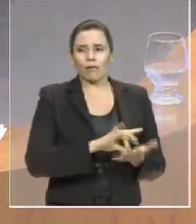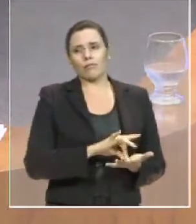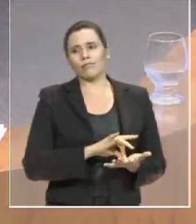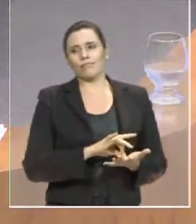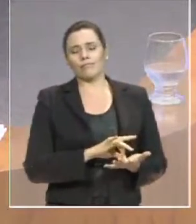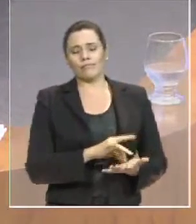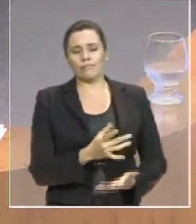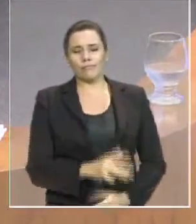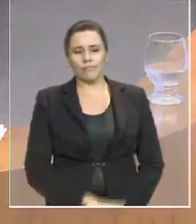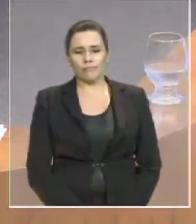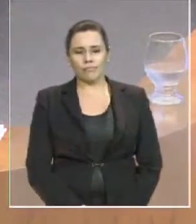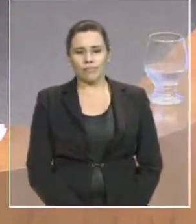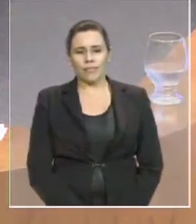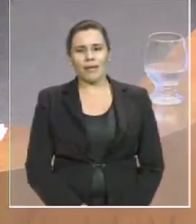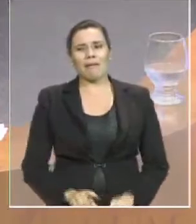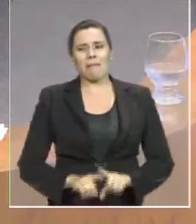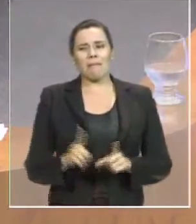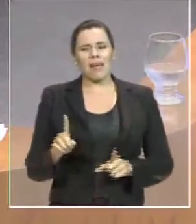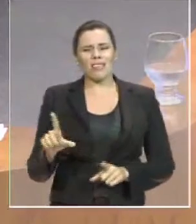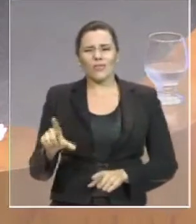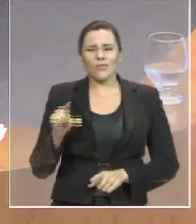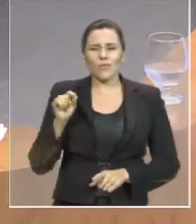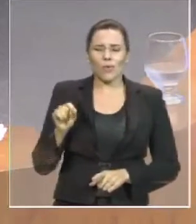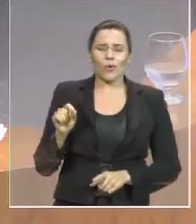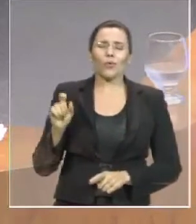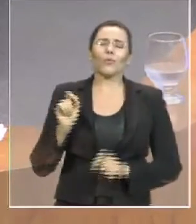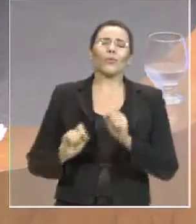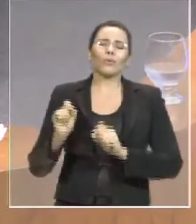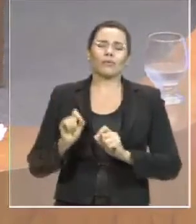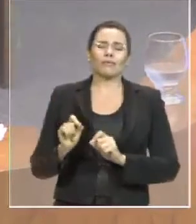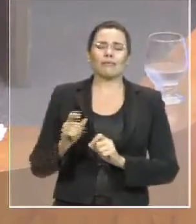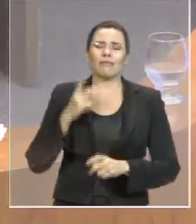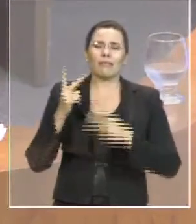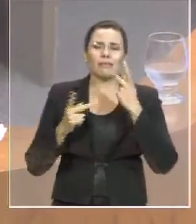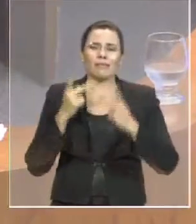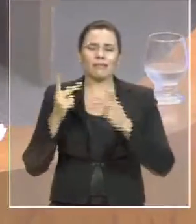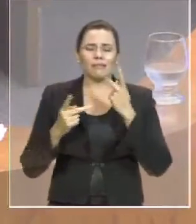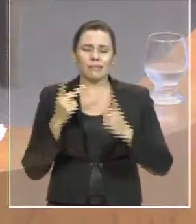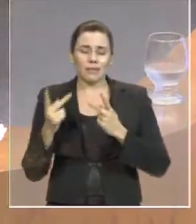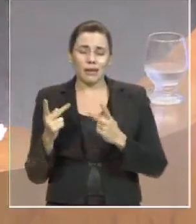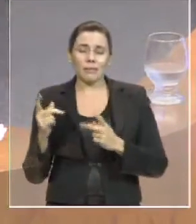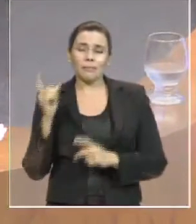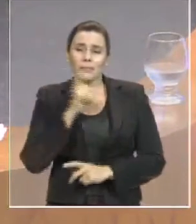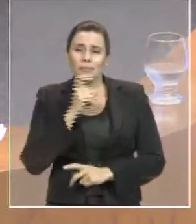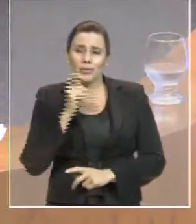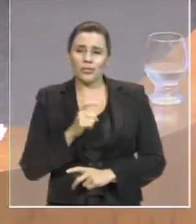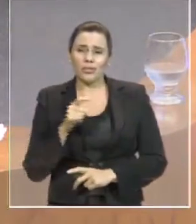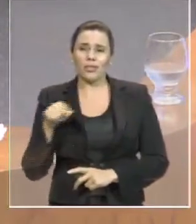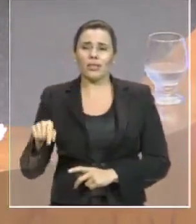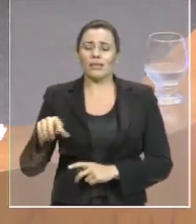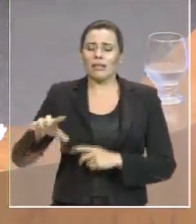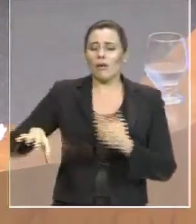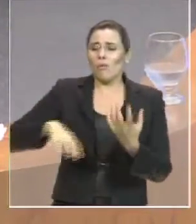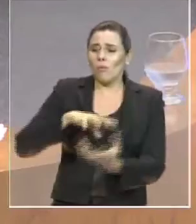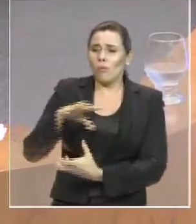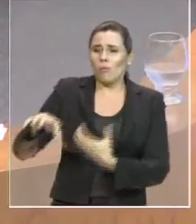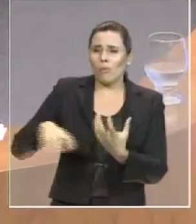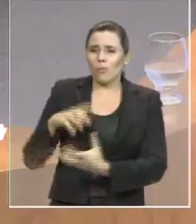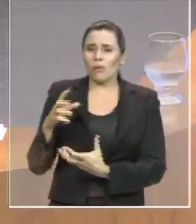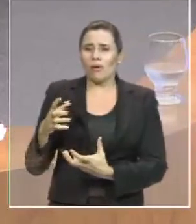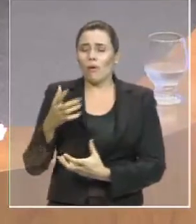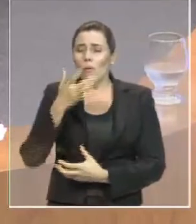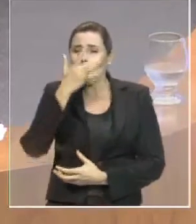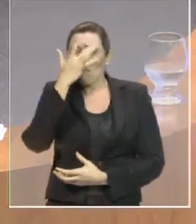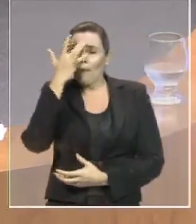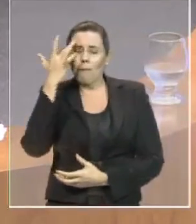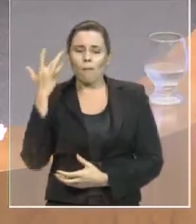Prefere tentar confundir a cabeça do cidadão de Timon. E esses fatos nós vamos desmitificar aqui e